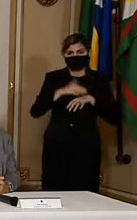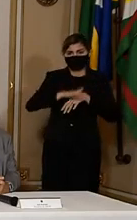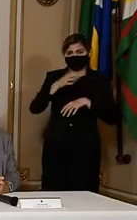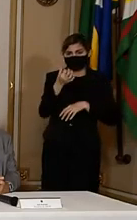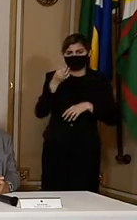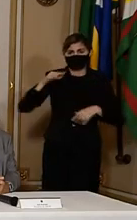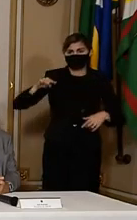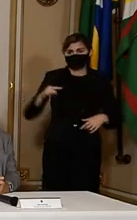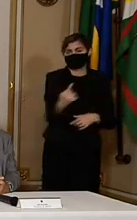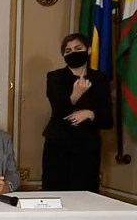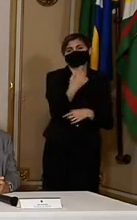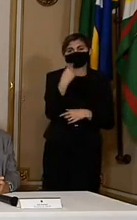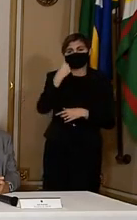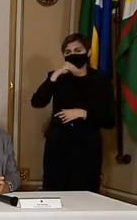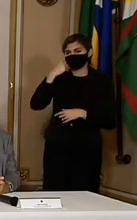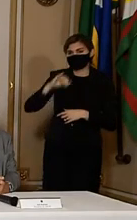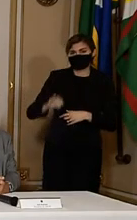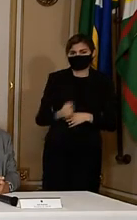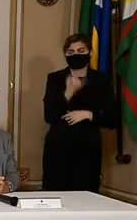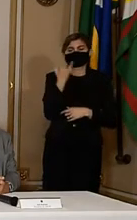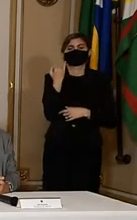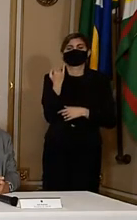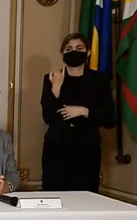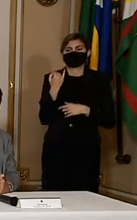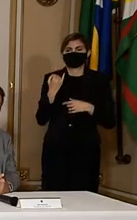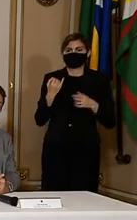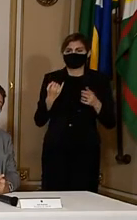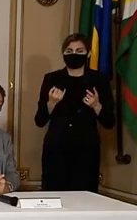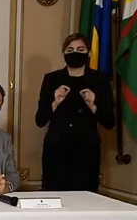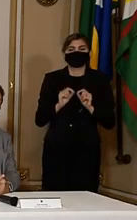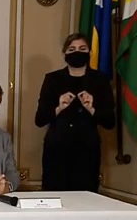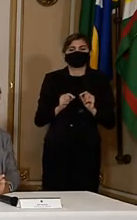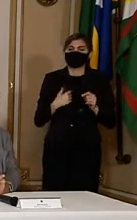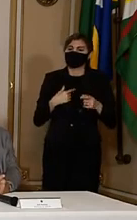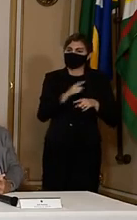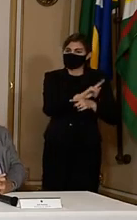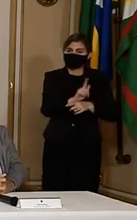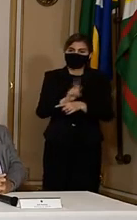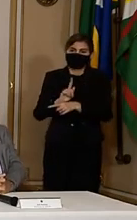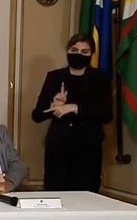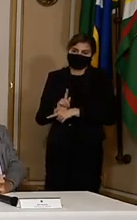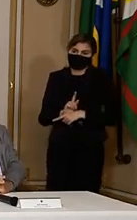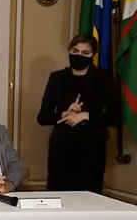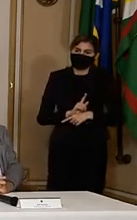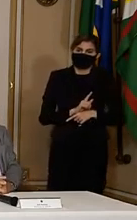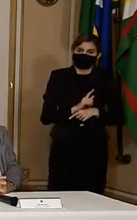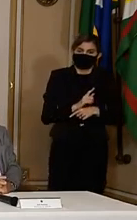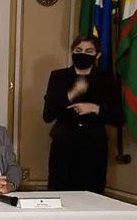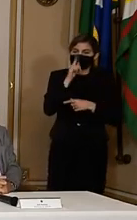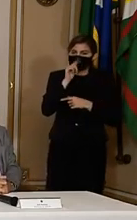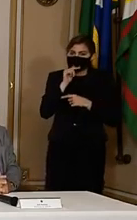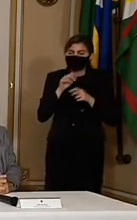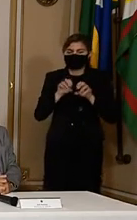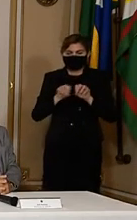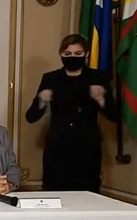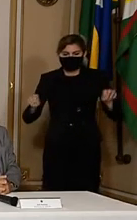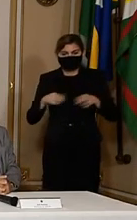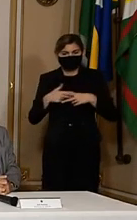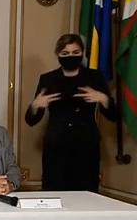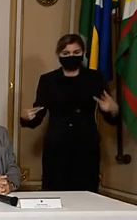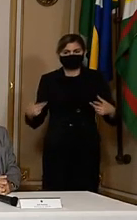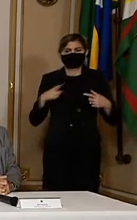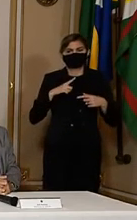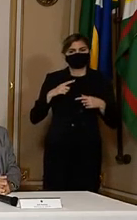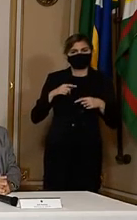seis mil a oportunidade estamos mais juntos na gestão dos recursos hídricos e vão